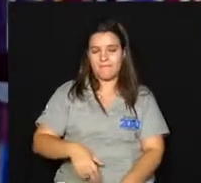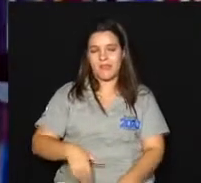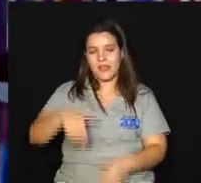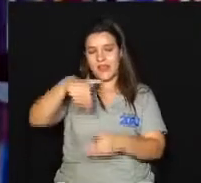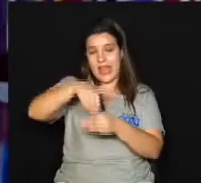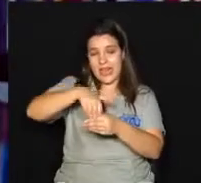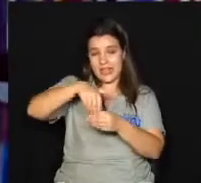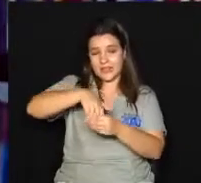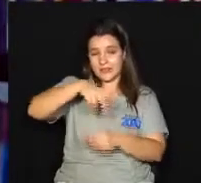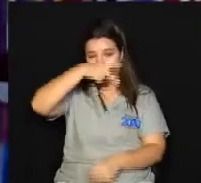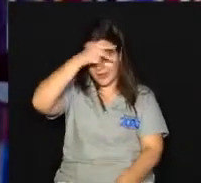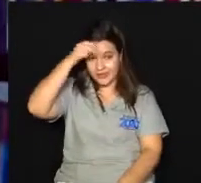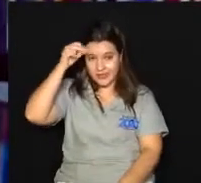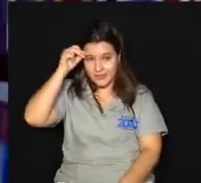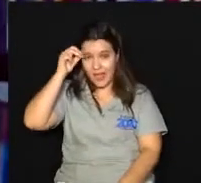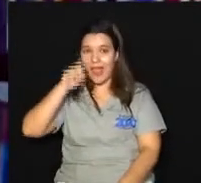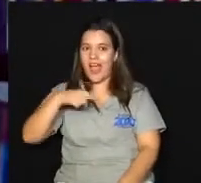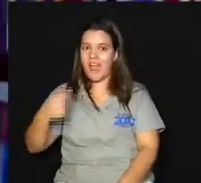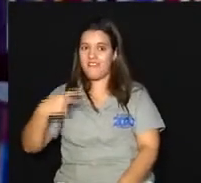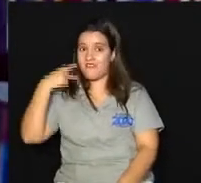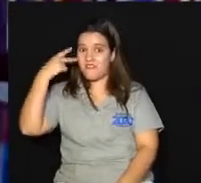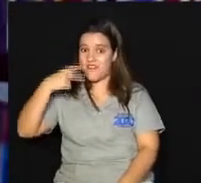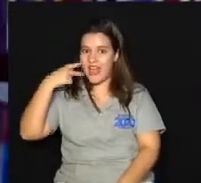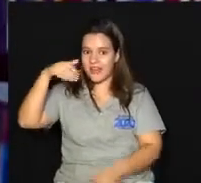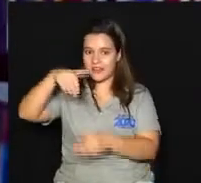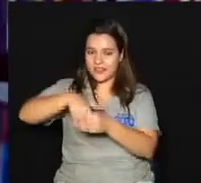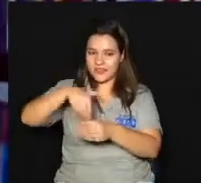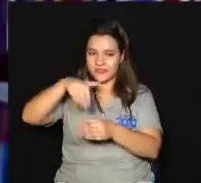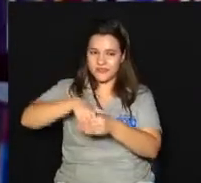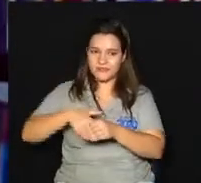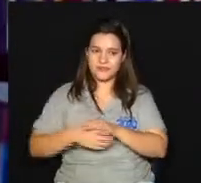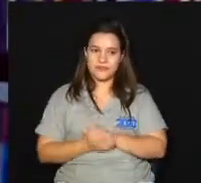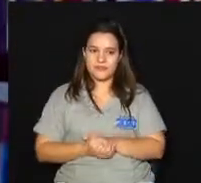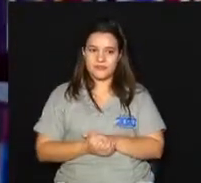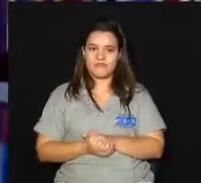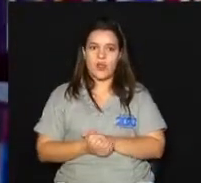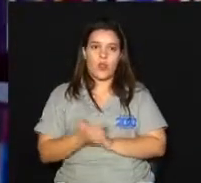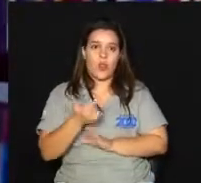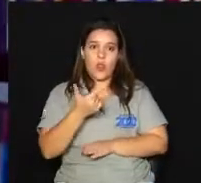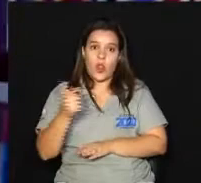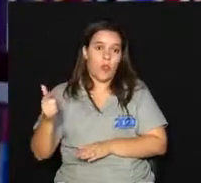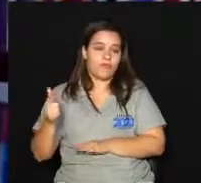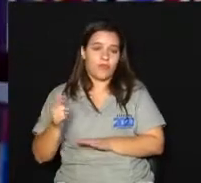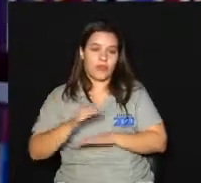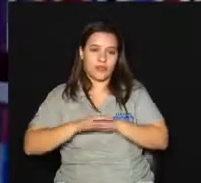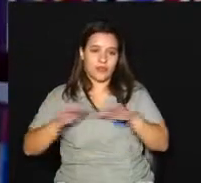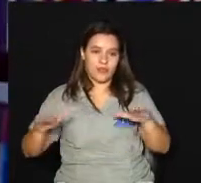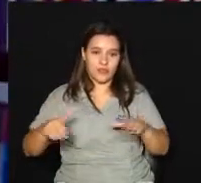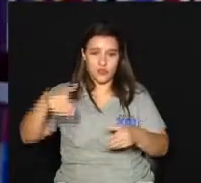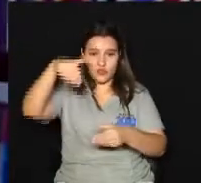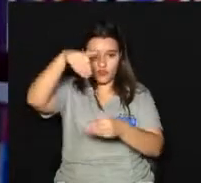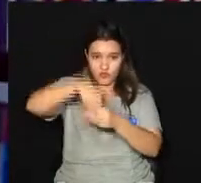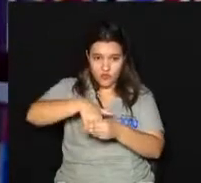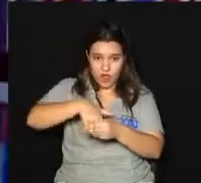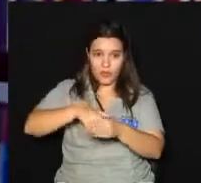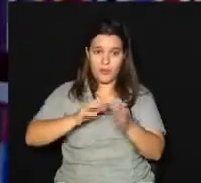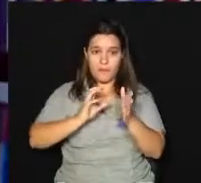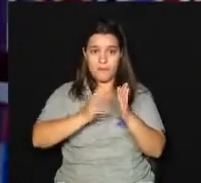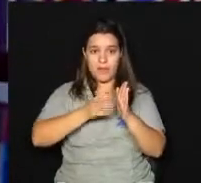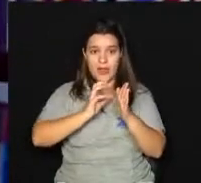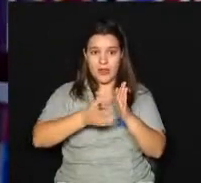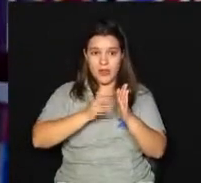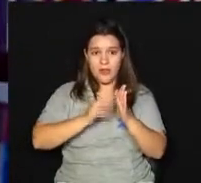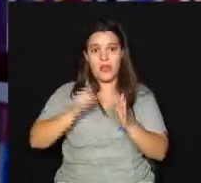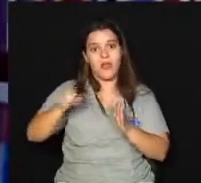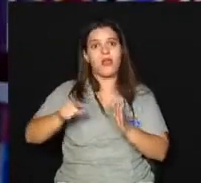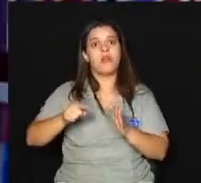para a Câmara de Vereadores, ele não existe mais. Então, o voto do partido vai para